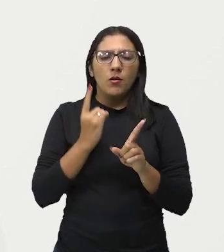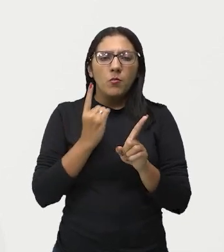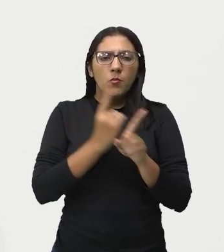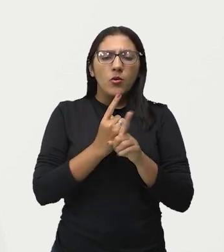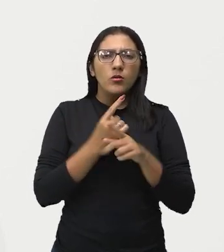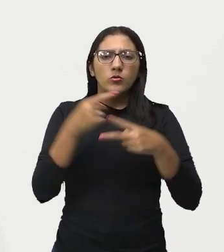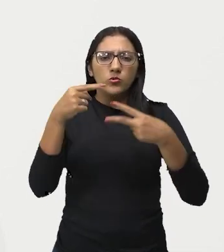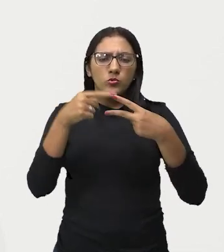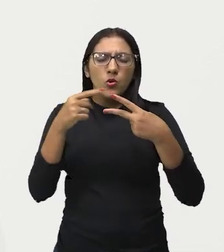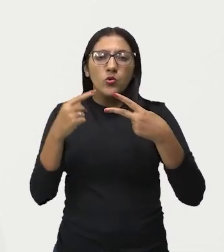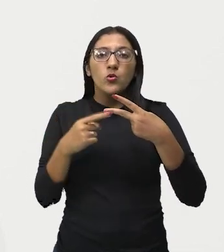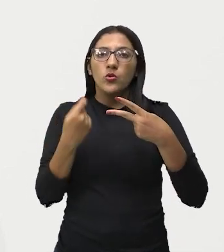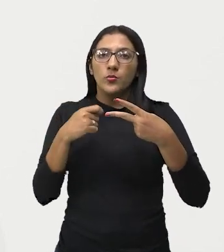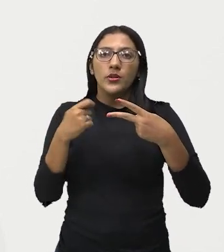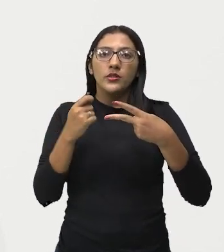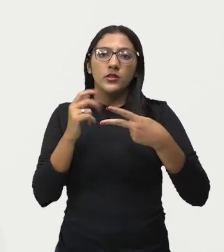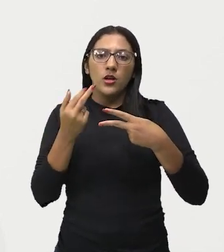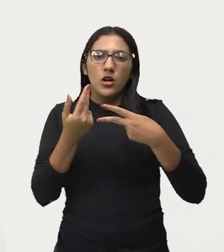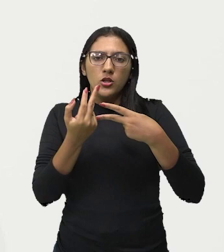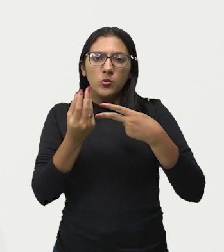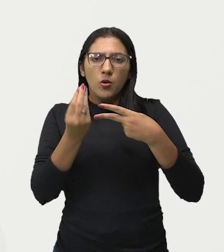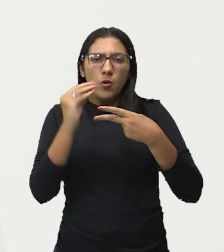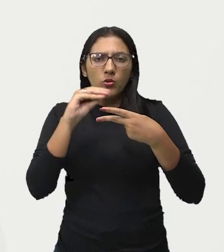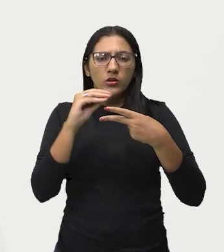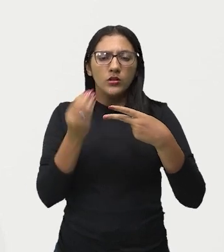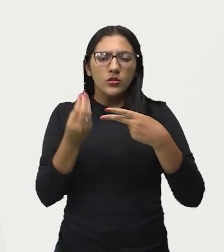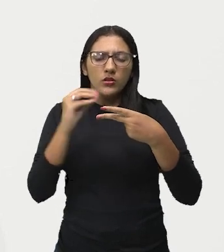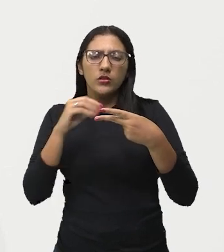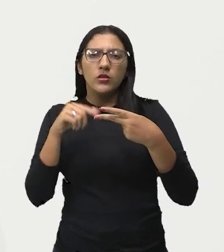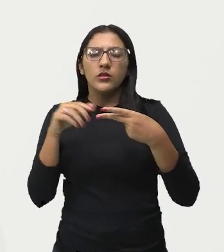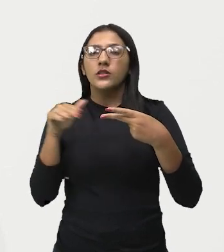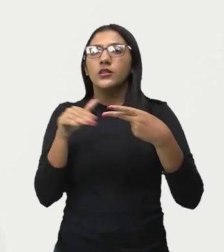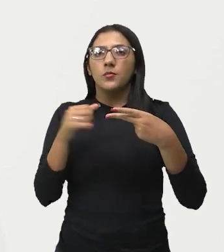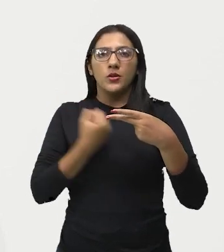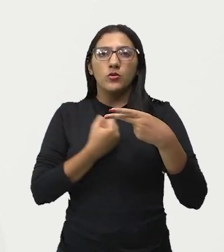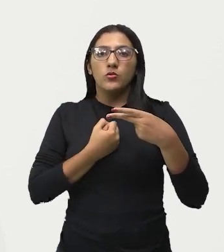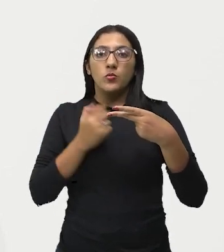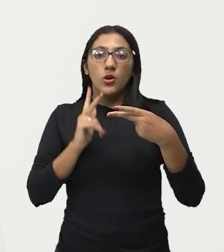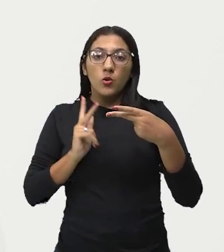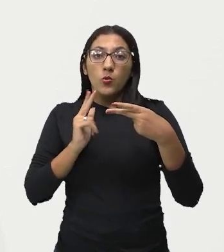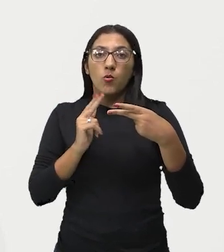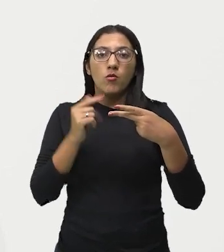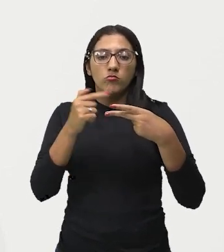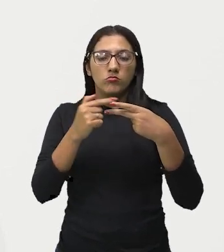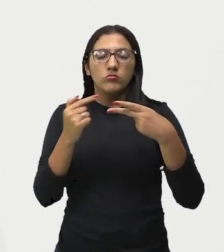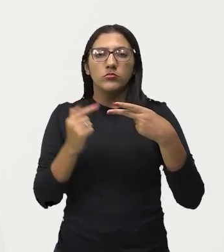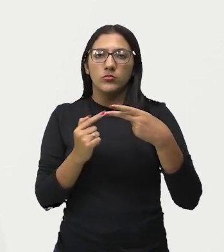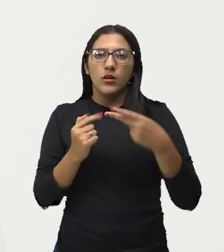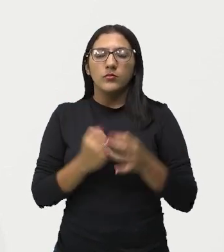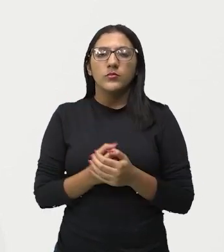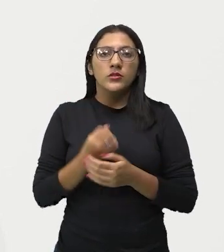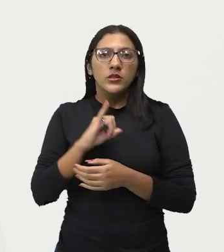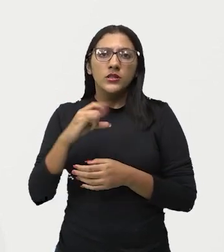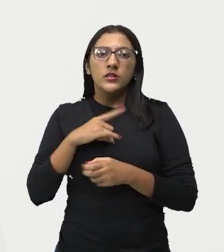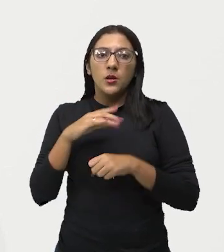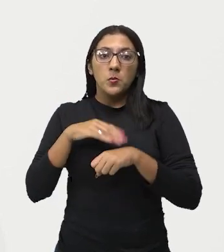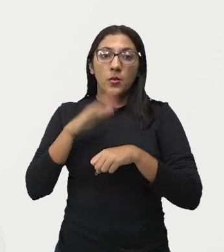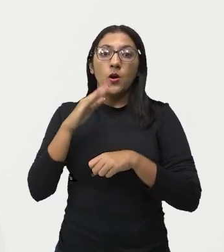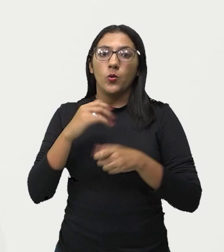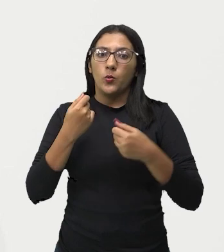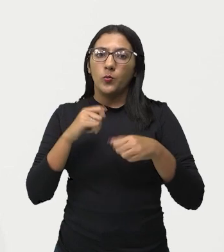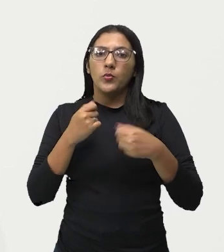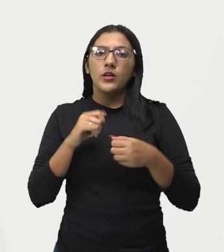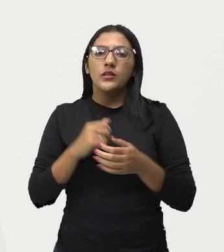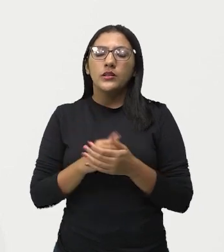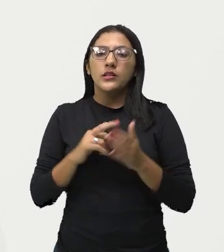nos dois conjuntos de divisores, tanto do 8 quanto do 12, tá legal? E aí o que é comum e é maior, tem que estar